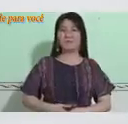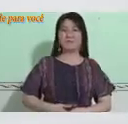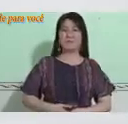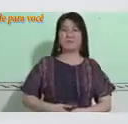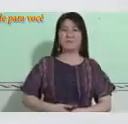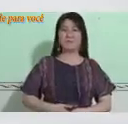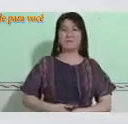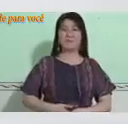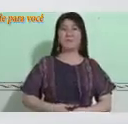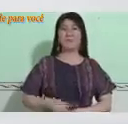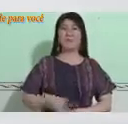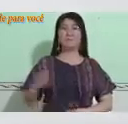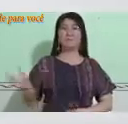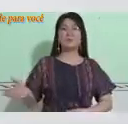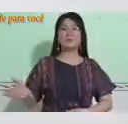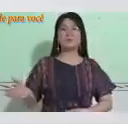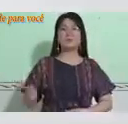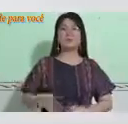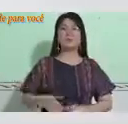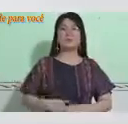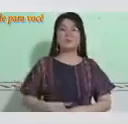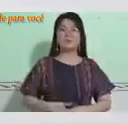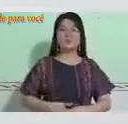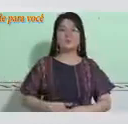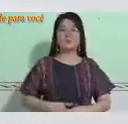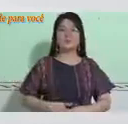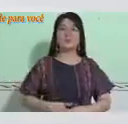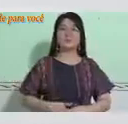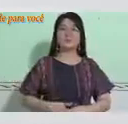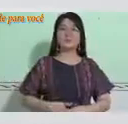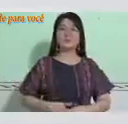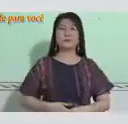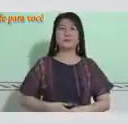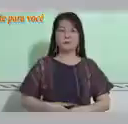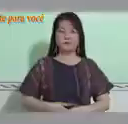DVSRDVDIDAEM 2 fases 2.1.